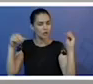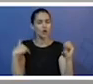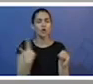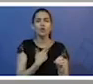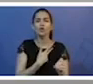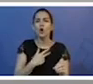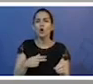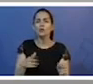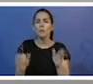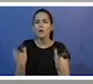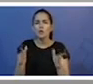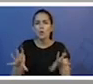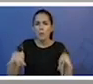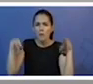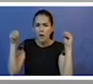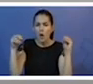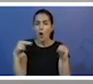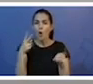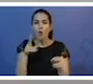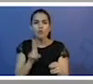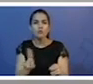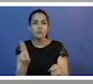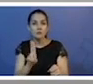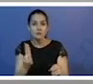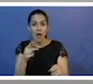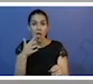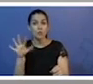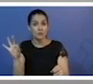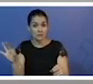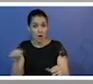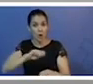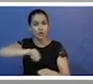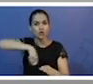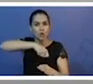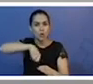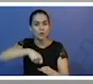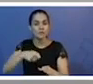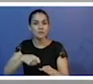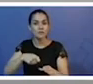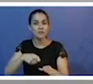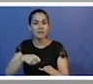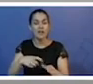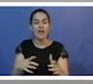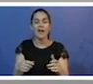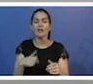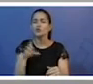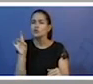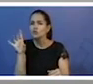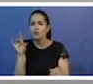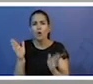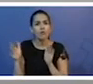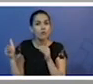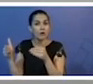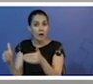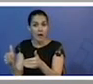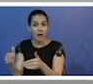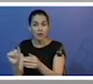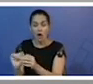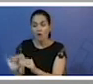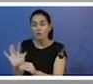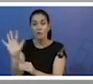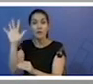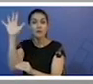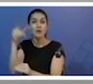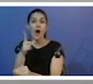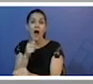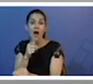da evaporação da água. Então, o sal de cozinha que a gente usa no dia a dia era obtido somente através da evaporação da